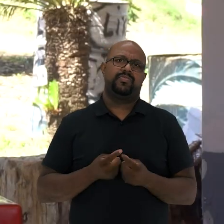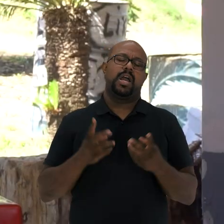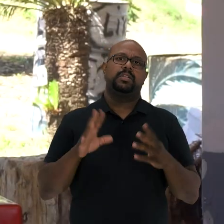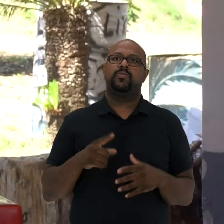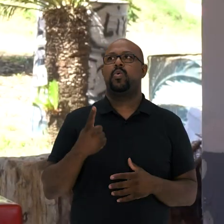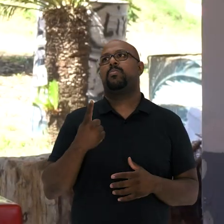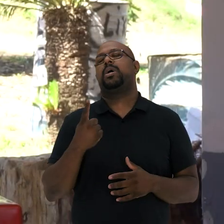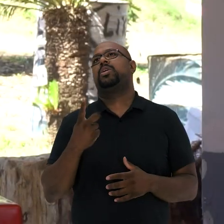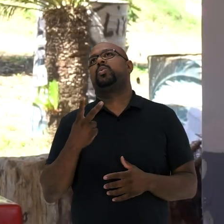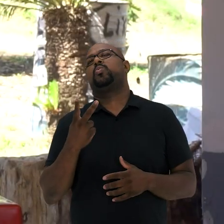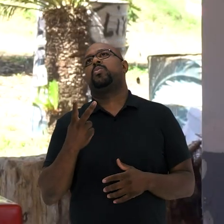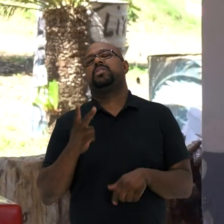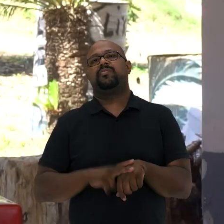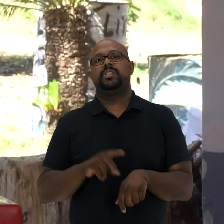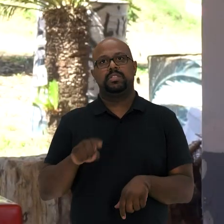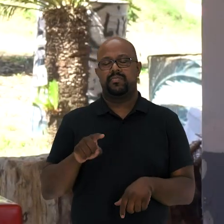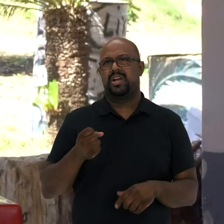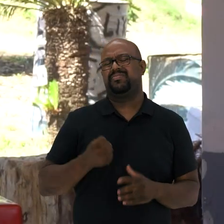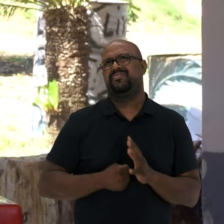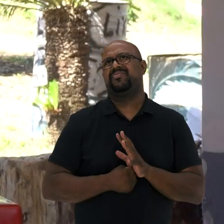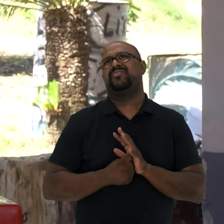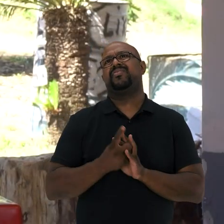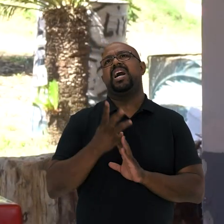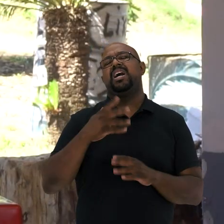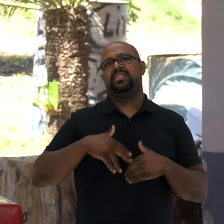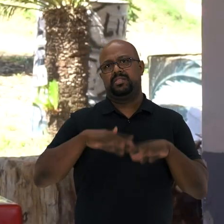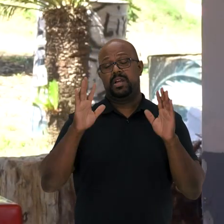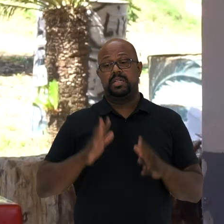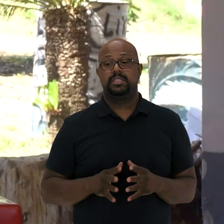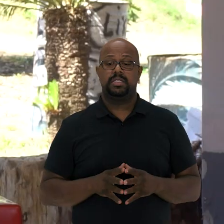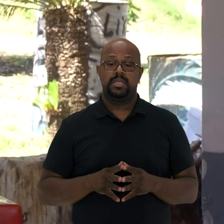E várias, não foi uma nem duas vezes, foi várias e várias lições.